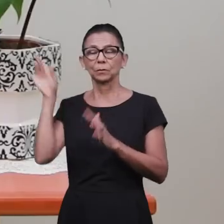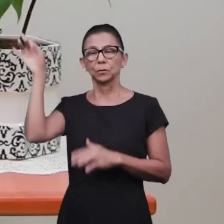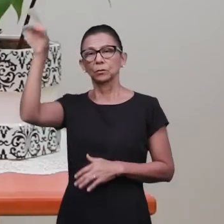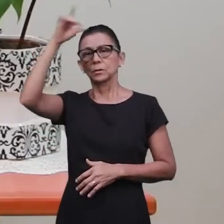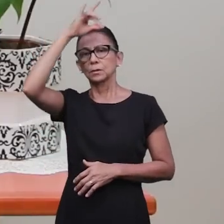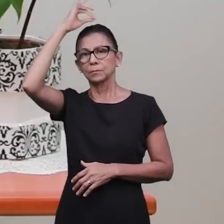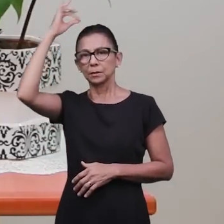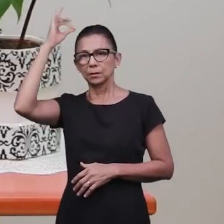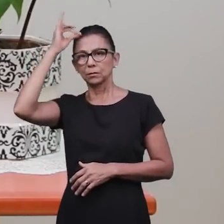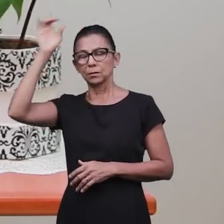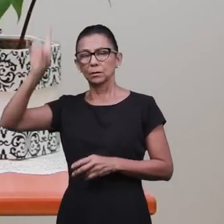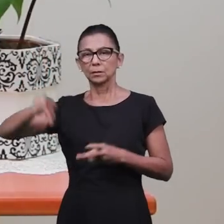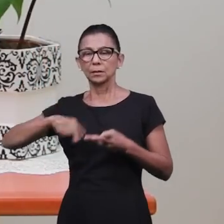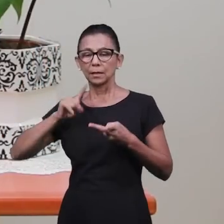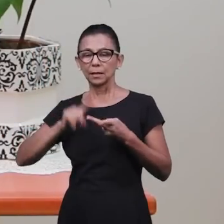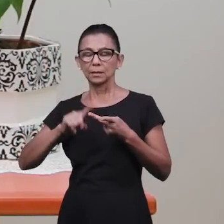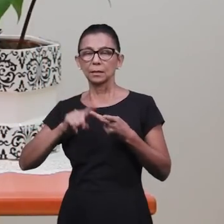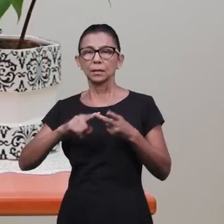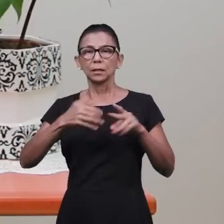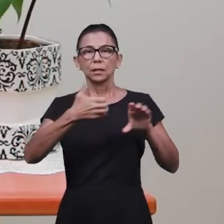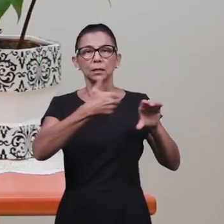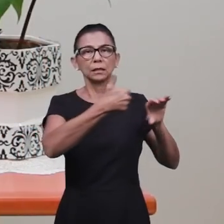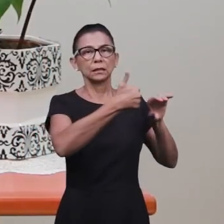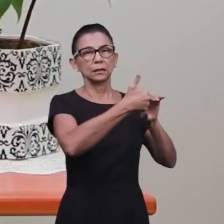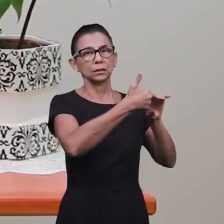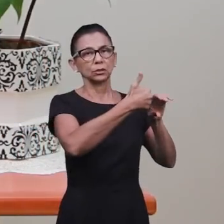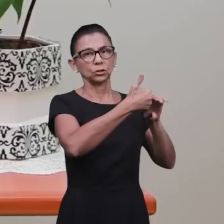sigla, né, que